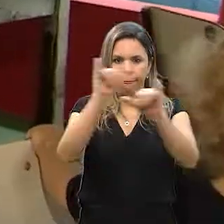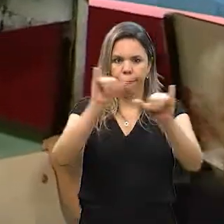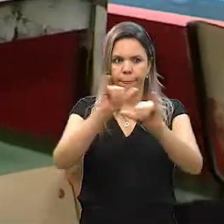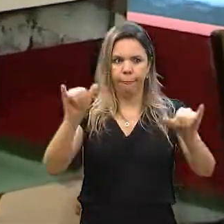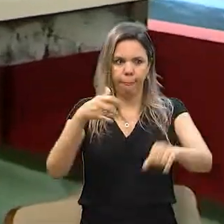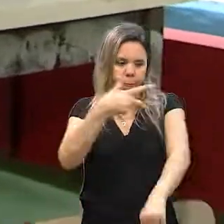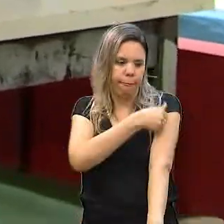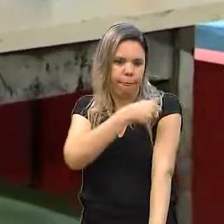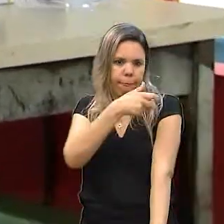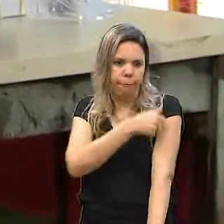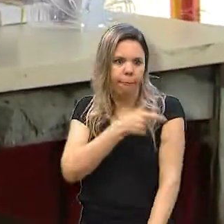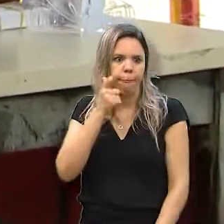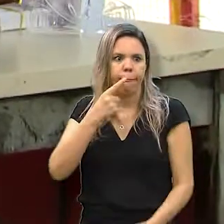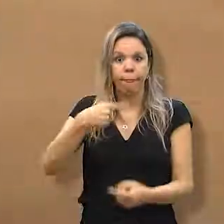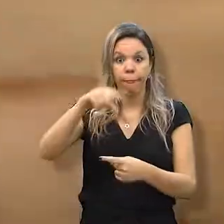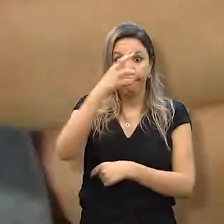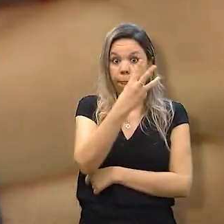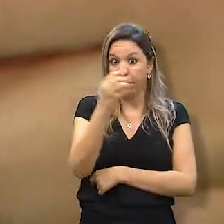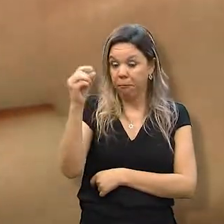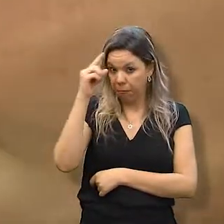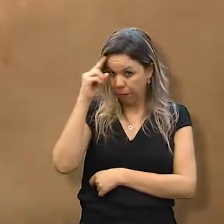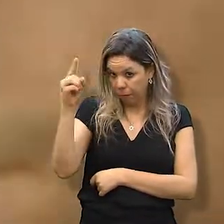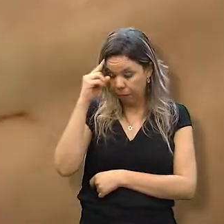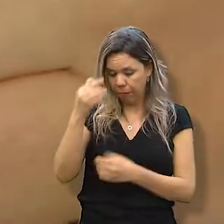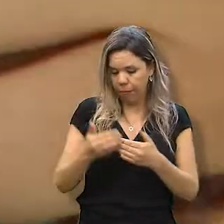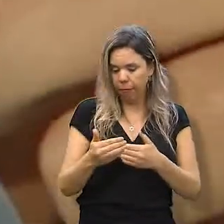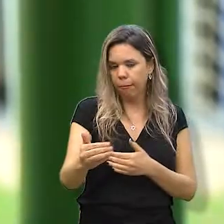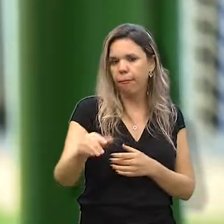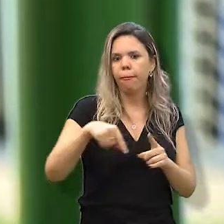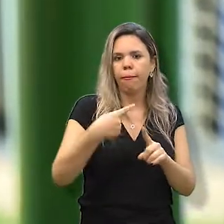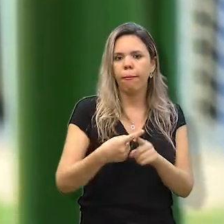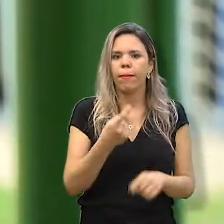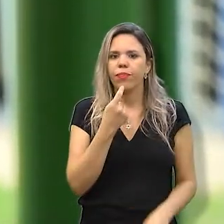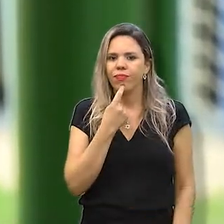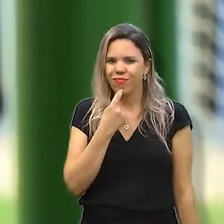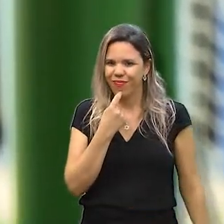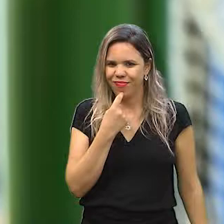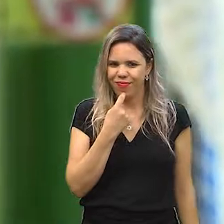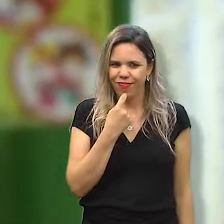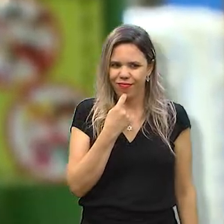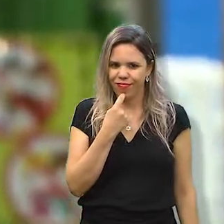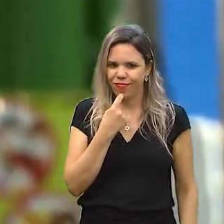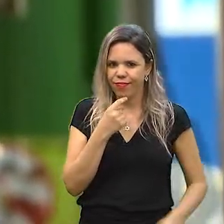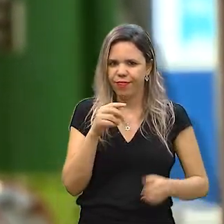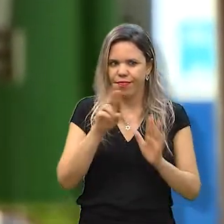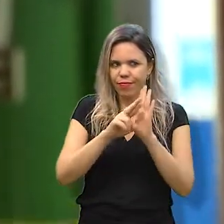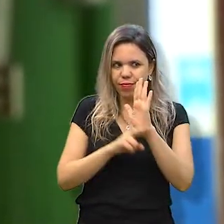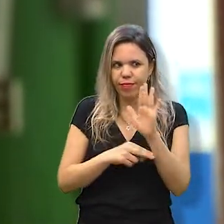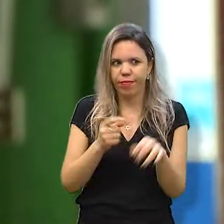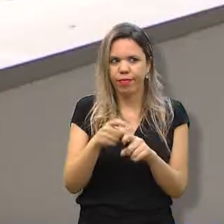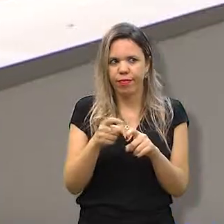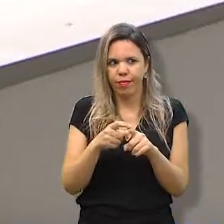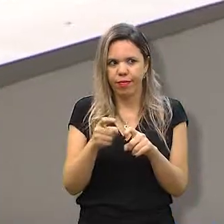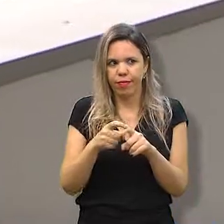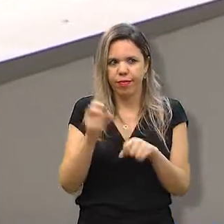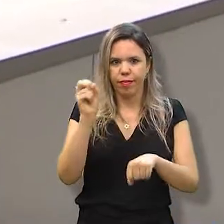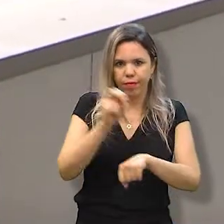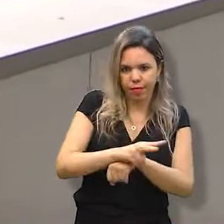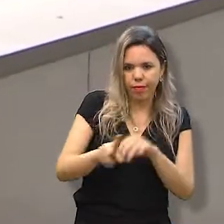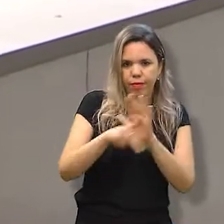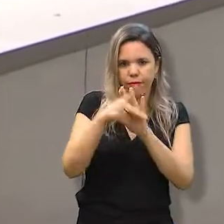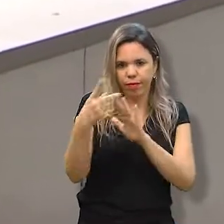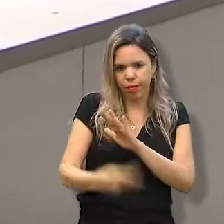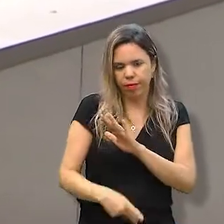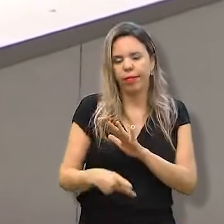e a campanha de multivacinação ganhou mais 30 dias de prorrogação em Campinas sobre esta medida a